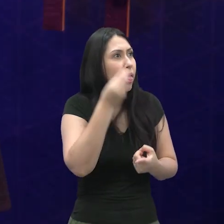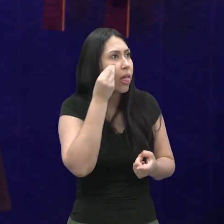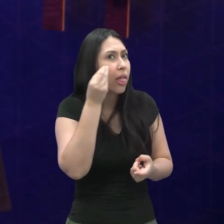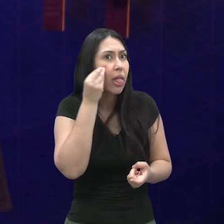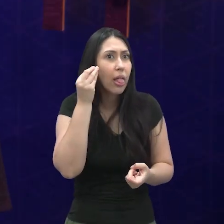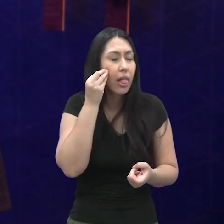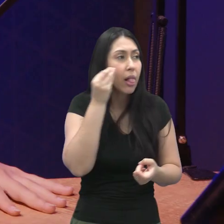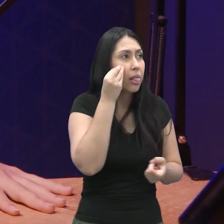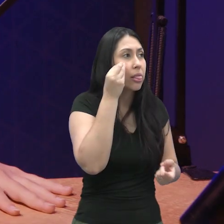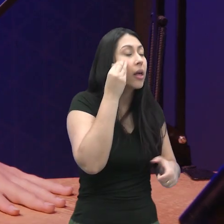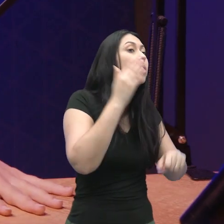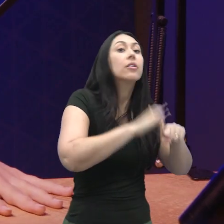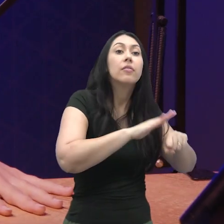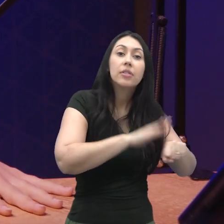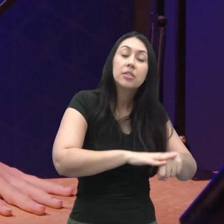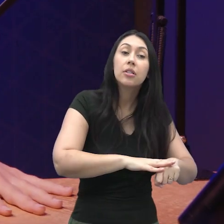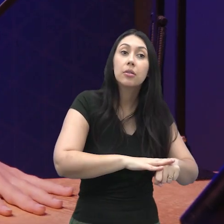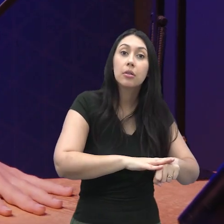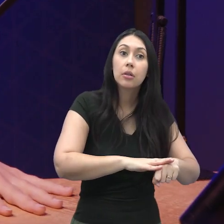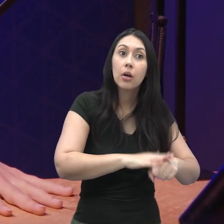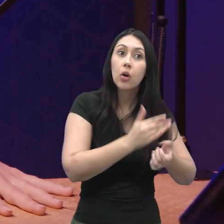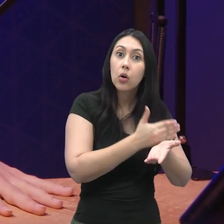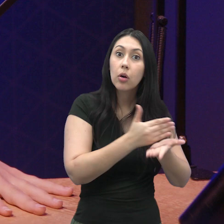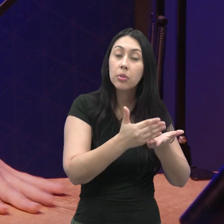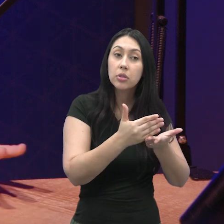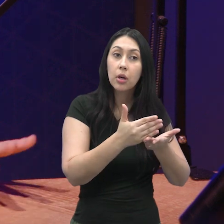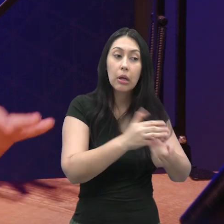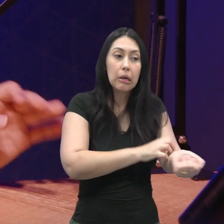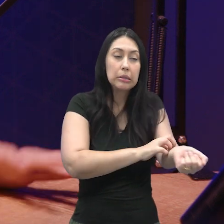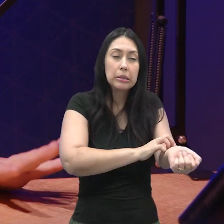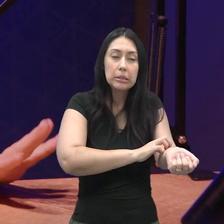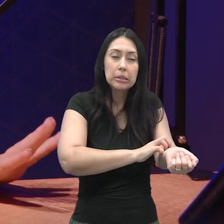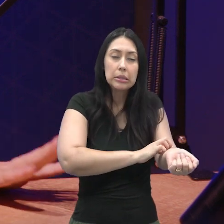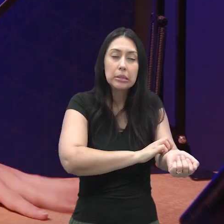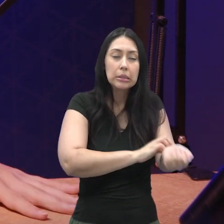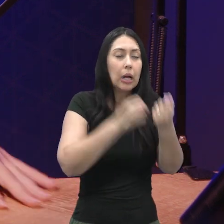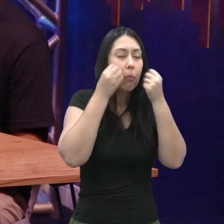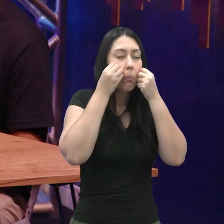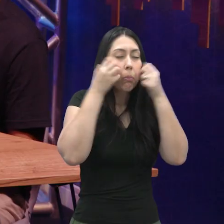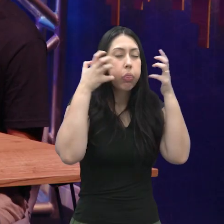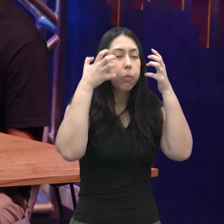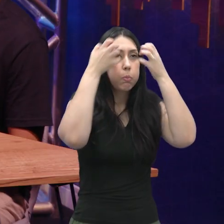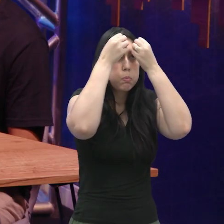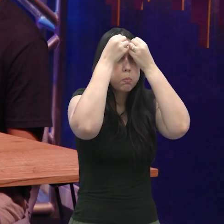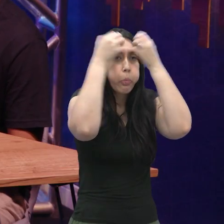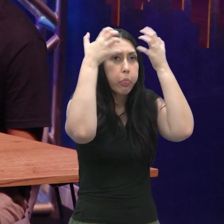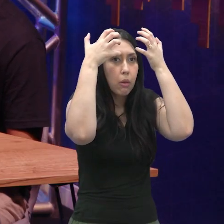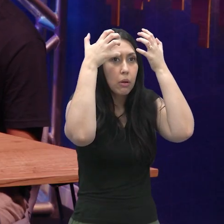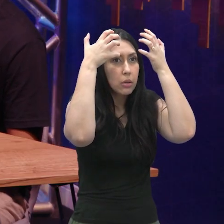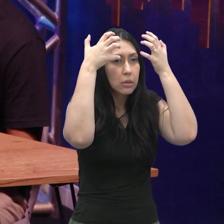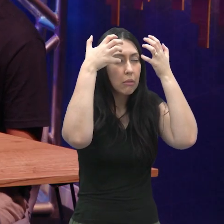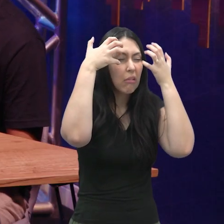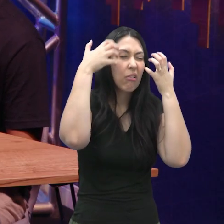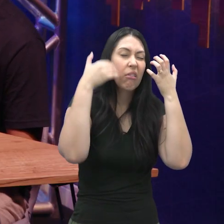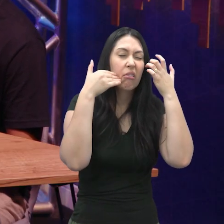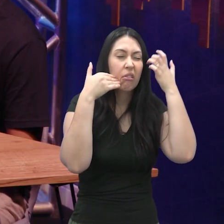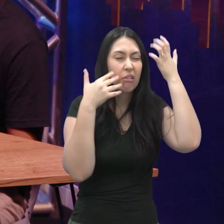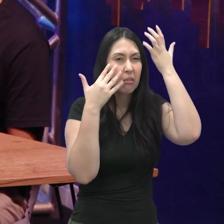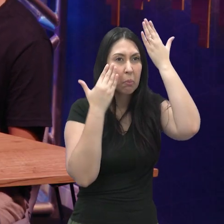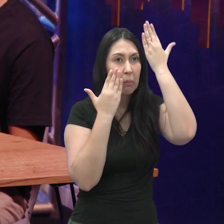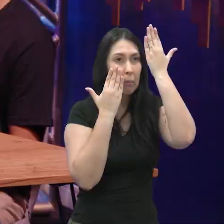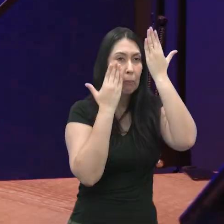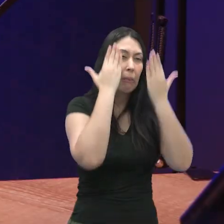todas que ele tava fazendo, ele acabou contraindo uma alergia e tava todo inchado,